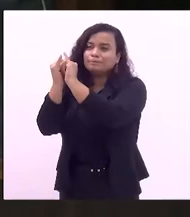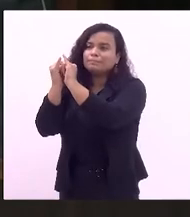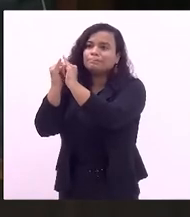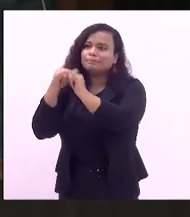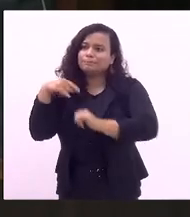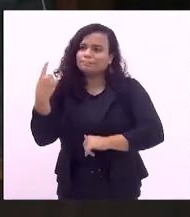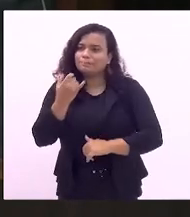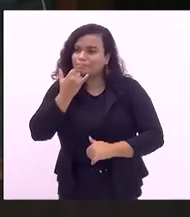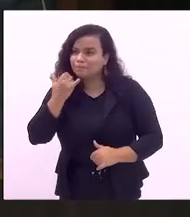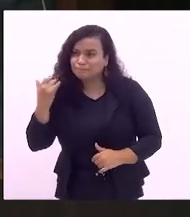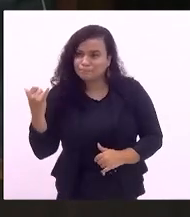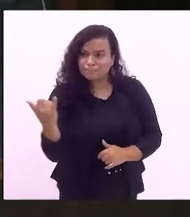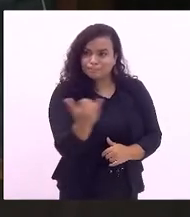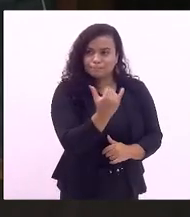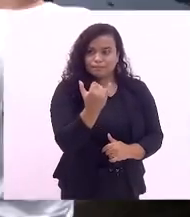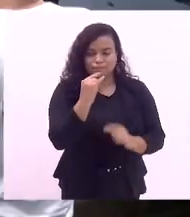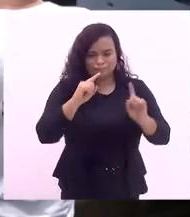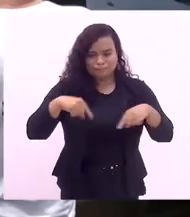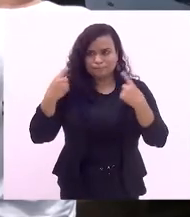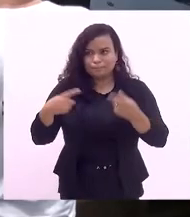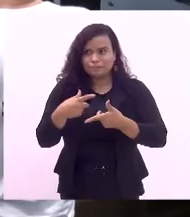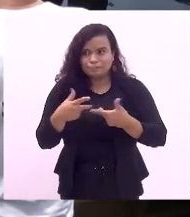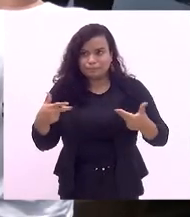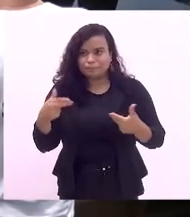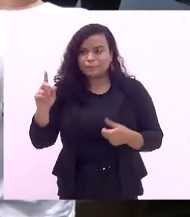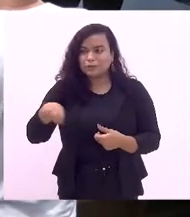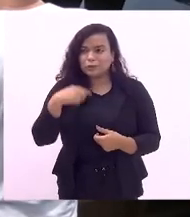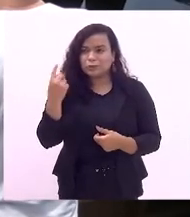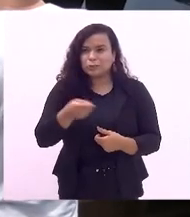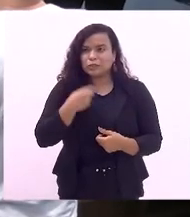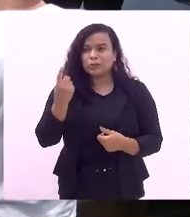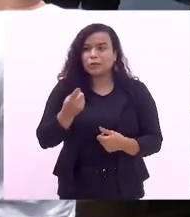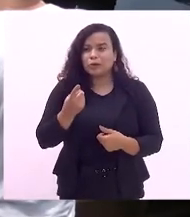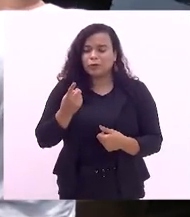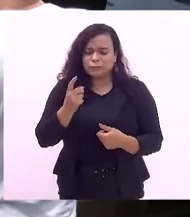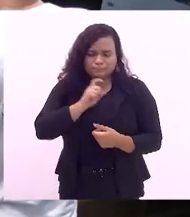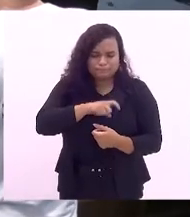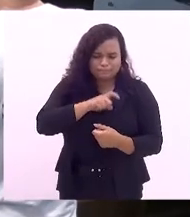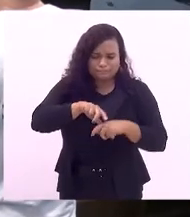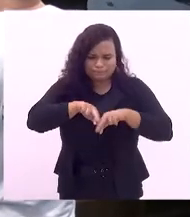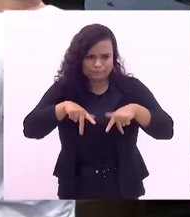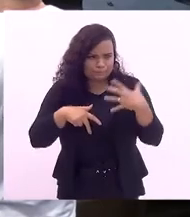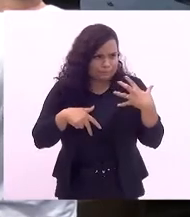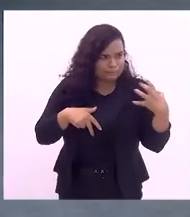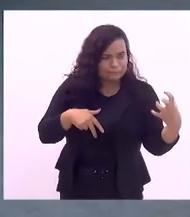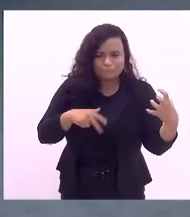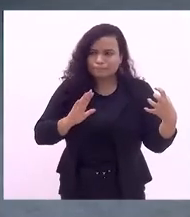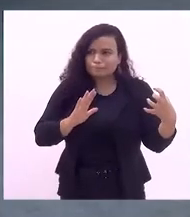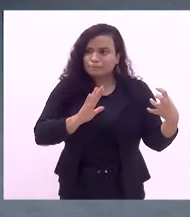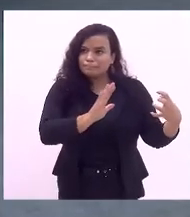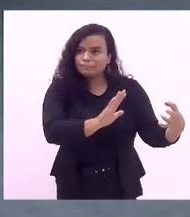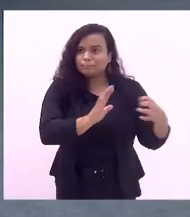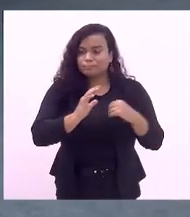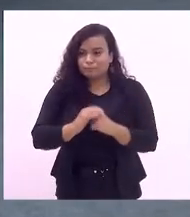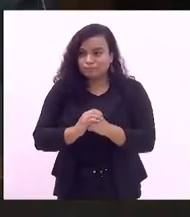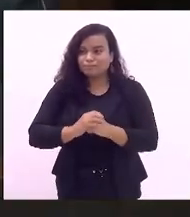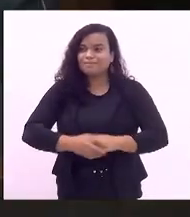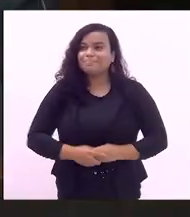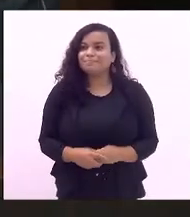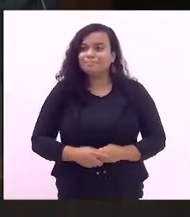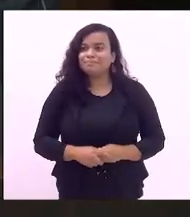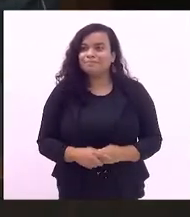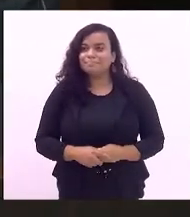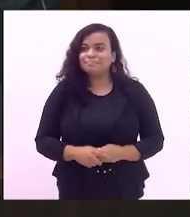a quem nos tem ofendido e não nos deixeis cair em tentação mas livrai-nos do mal amém